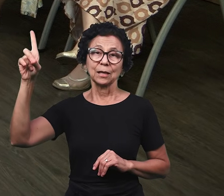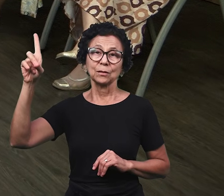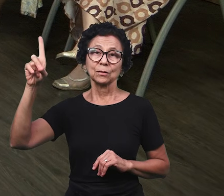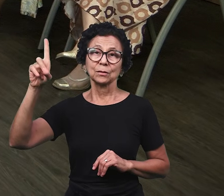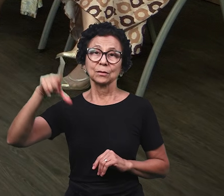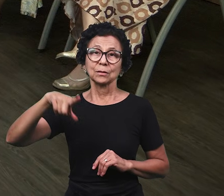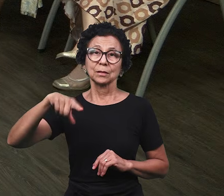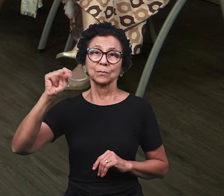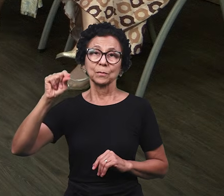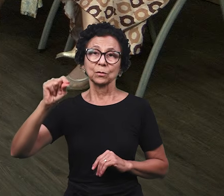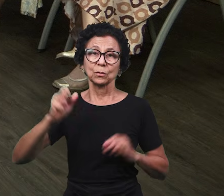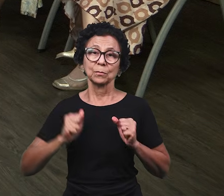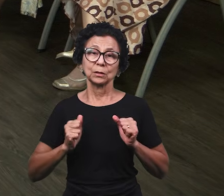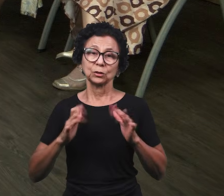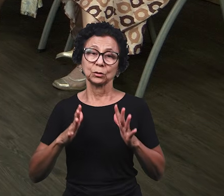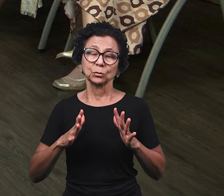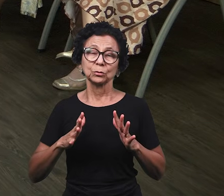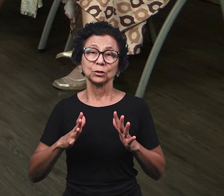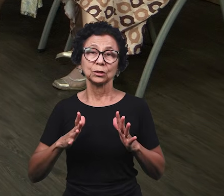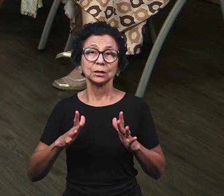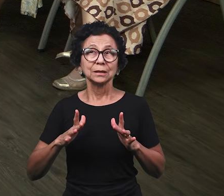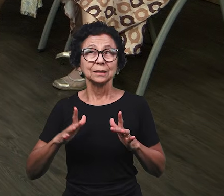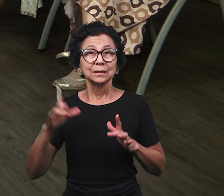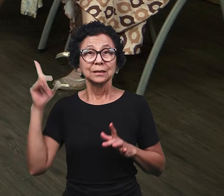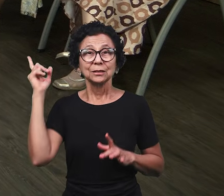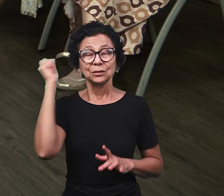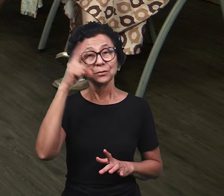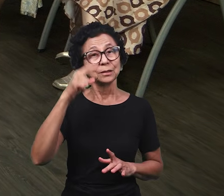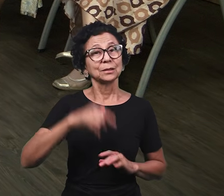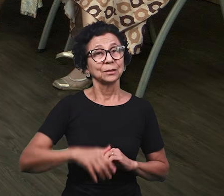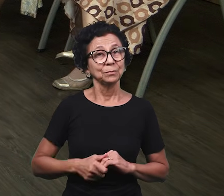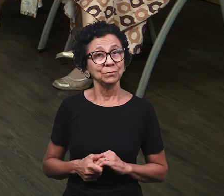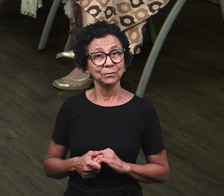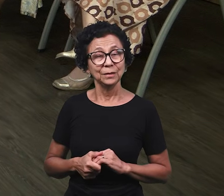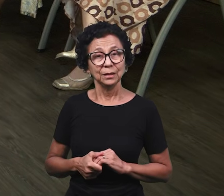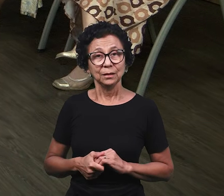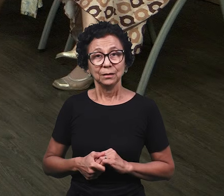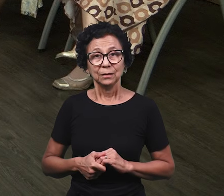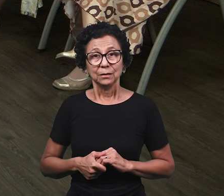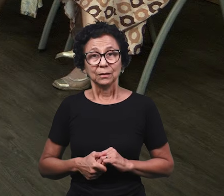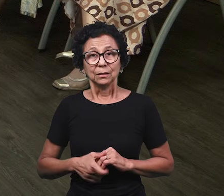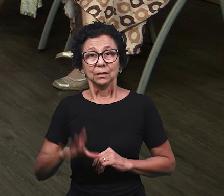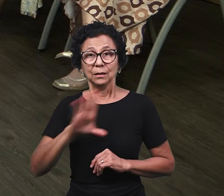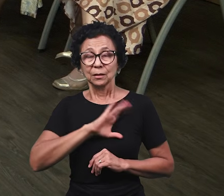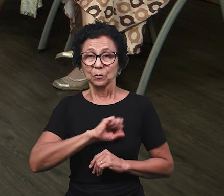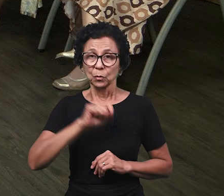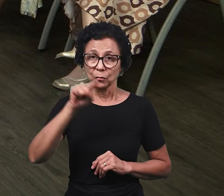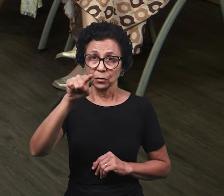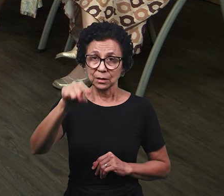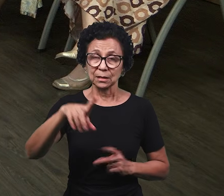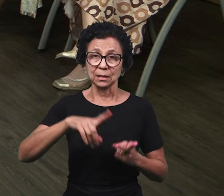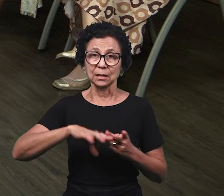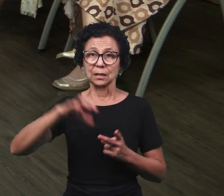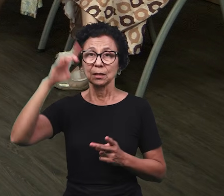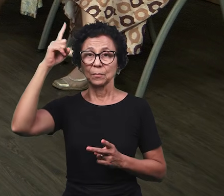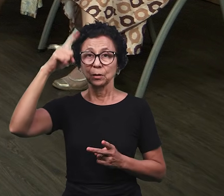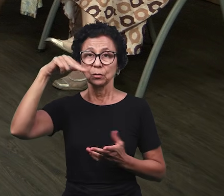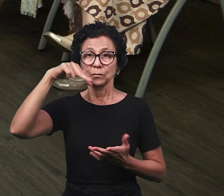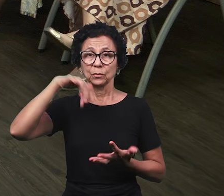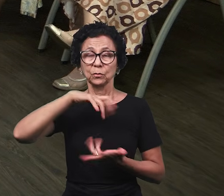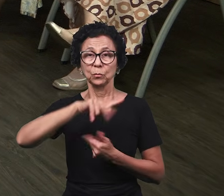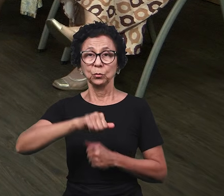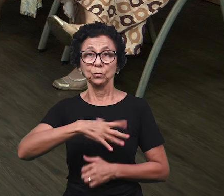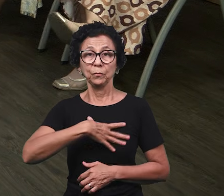ser feita para ter o seu coração, para te dar a bênção da salvação. Quer dizer, ele te